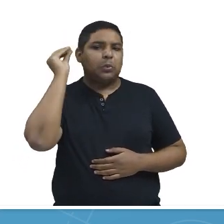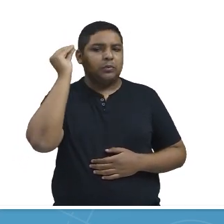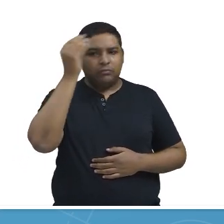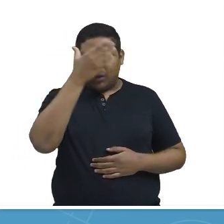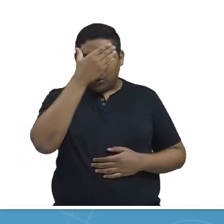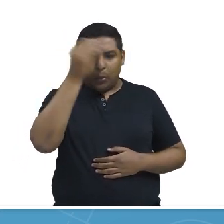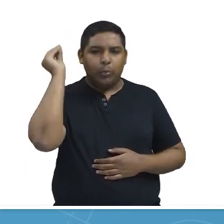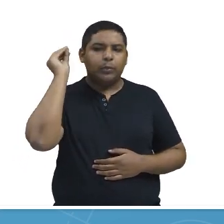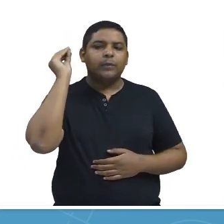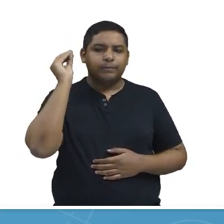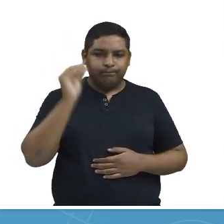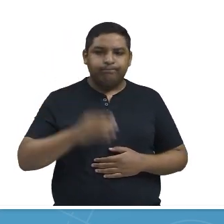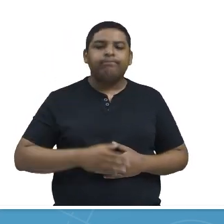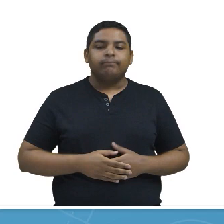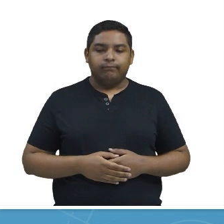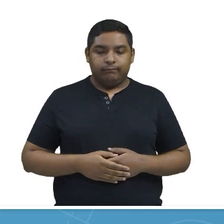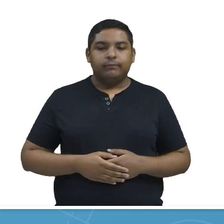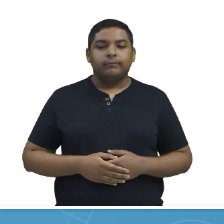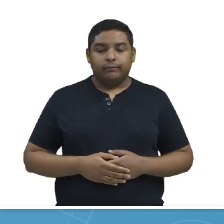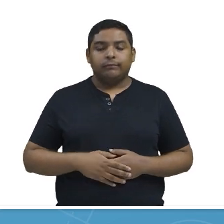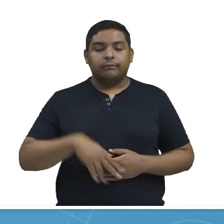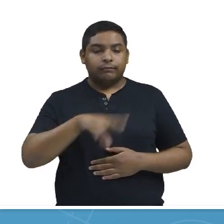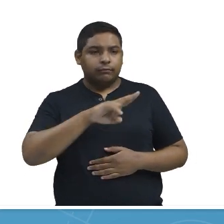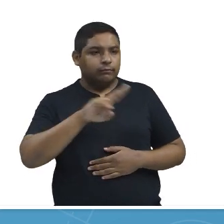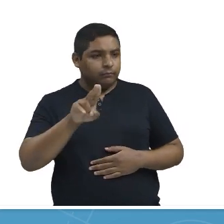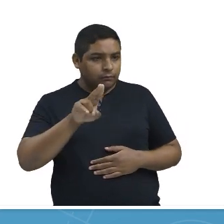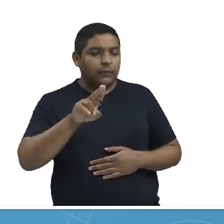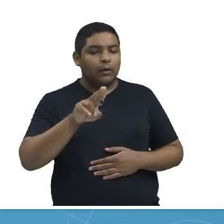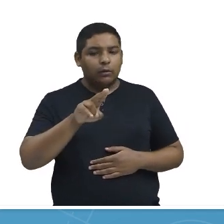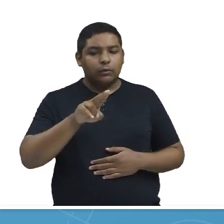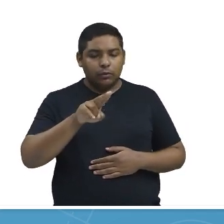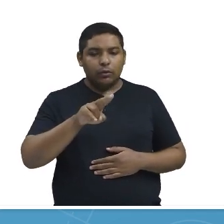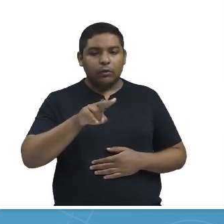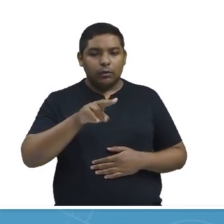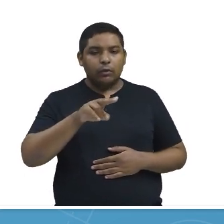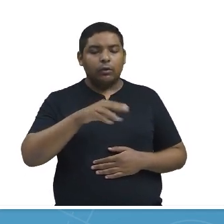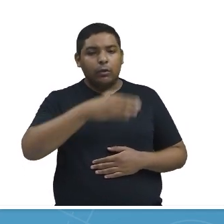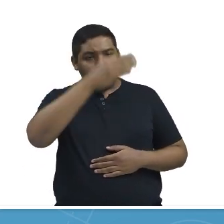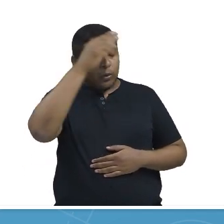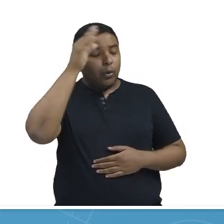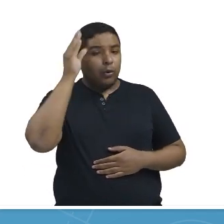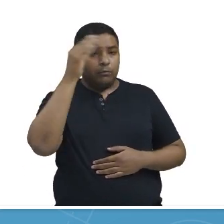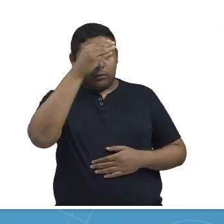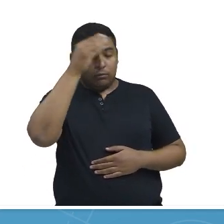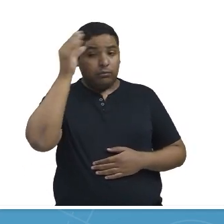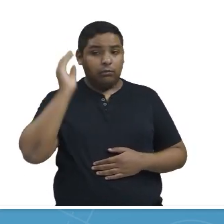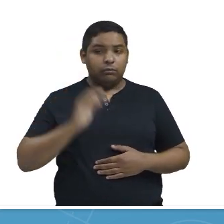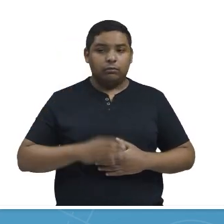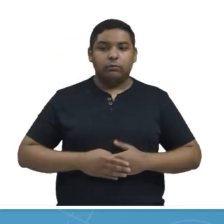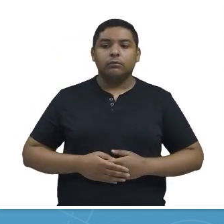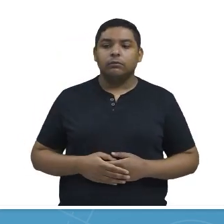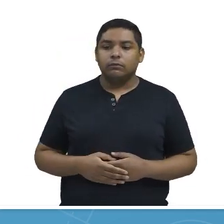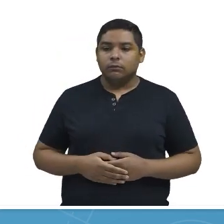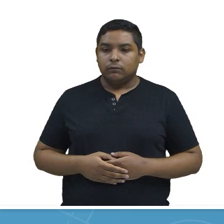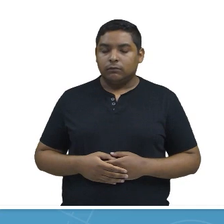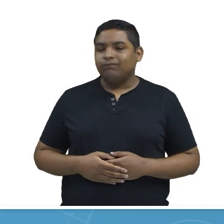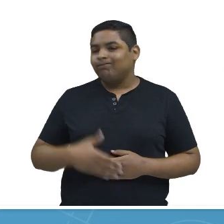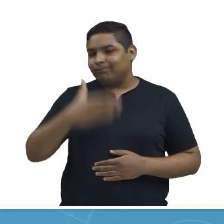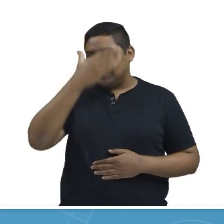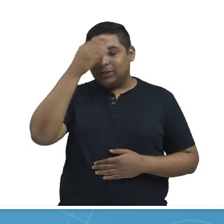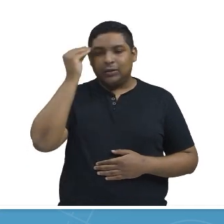consigo lembrar. Então, cujo nome de quem? Estou me referindo ao outro rapaz. Other